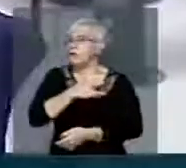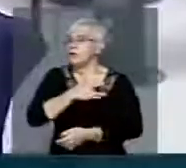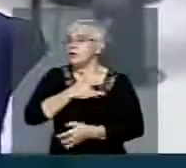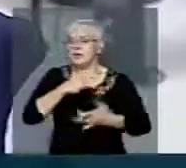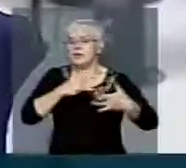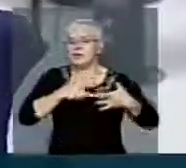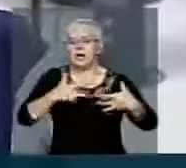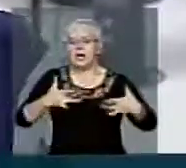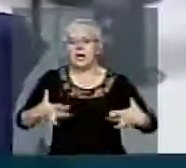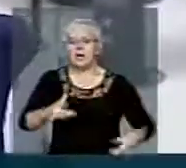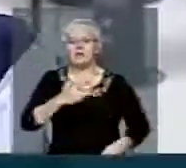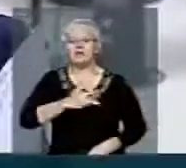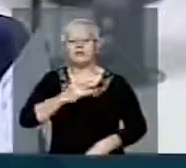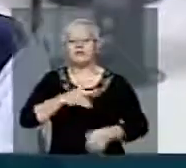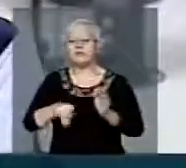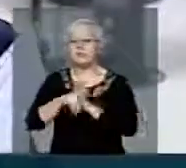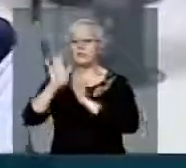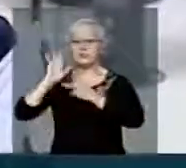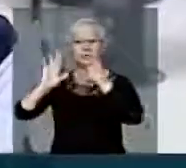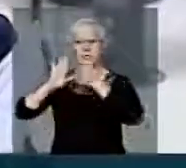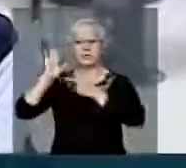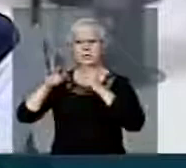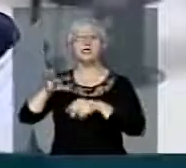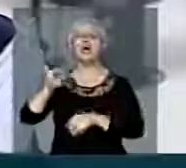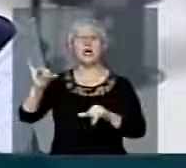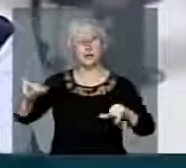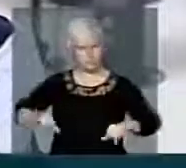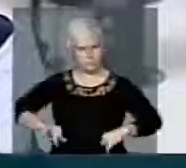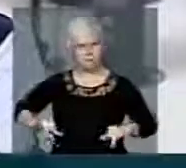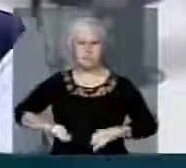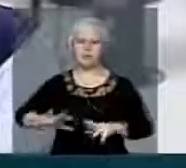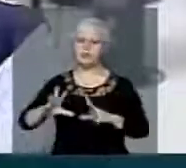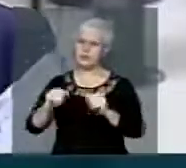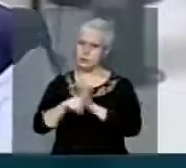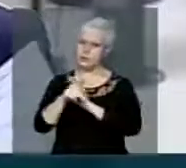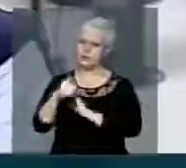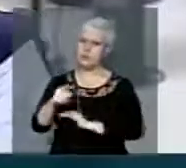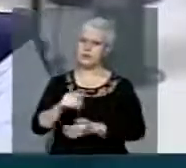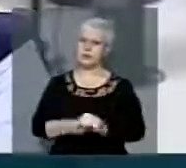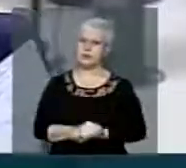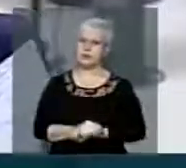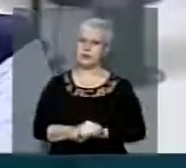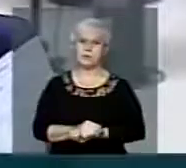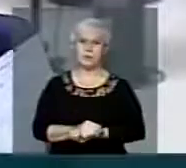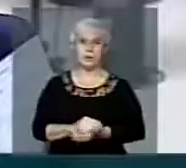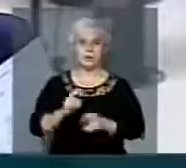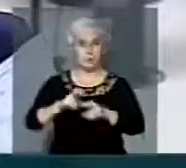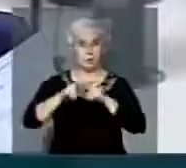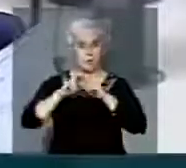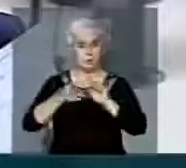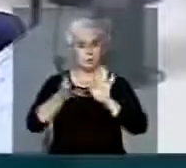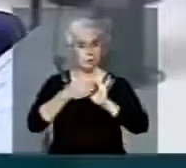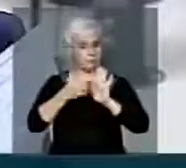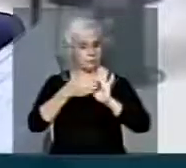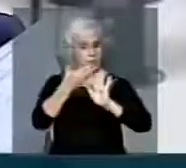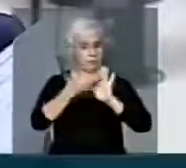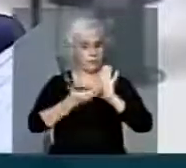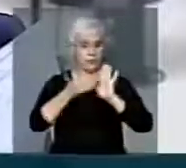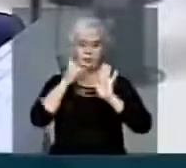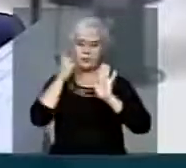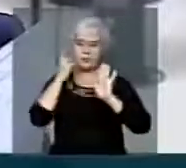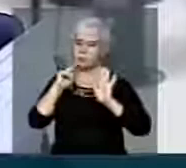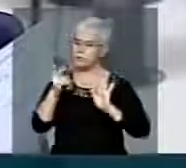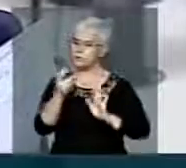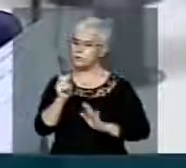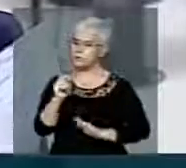dos candidatos, porque vão sofrer muito. Vossa Excelência colocou o dedo na ferida. Por isso, a proposta do deputado